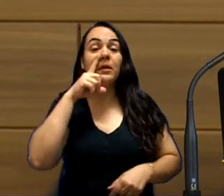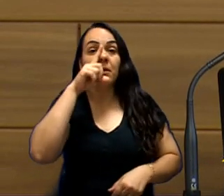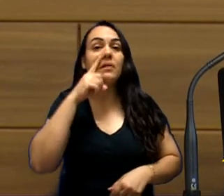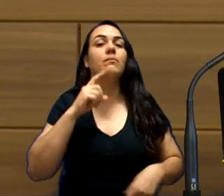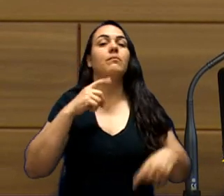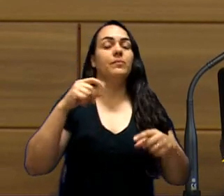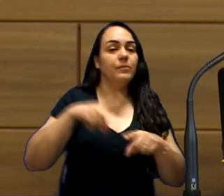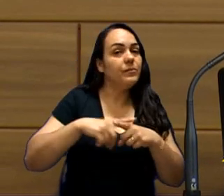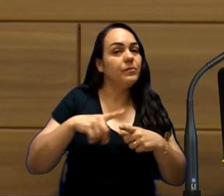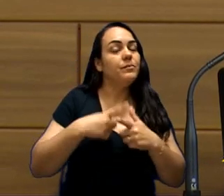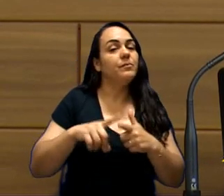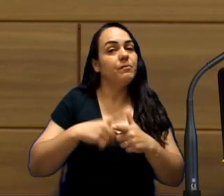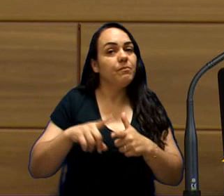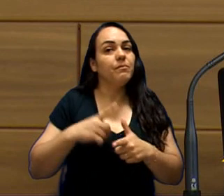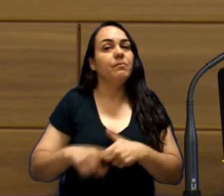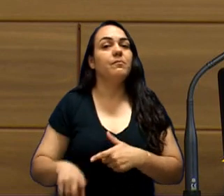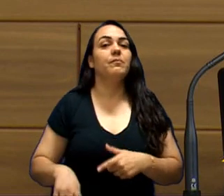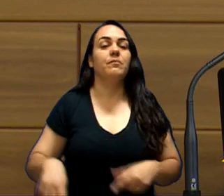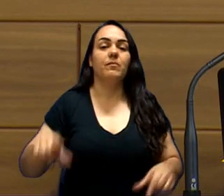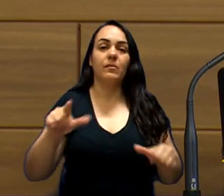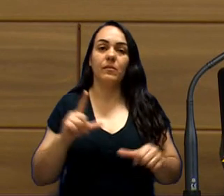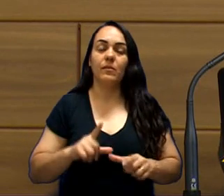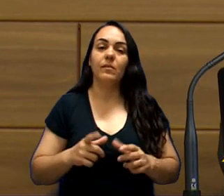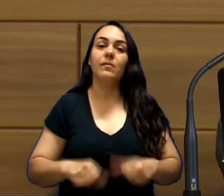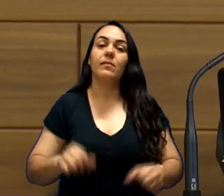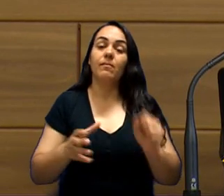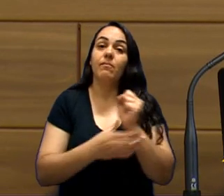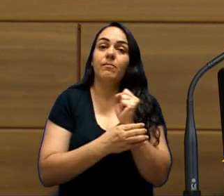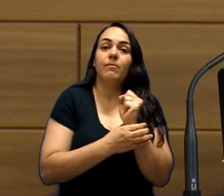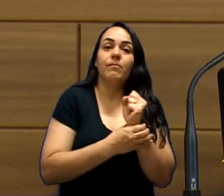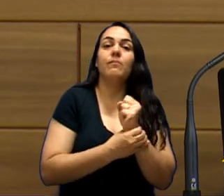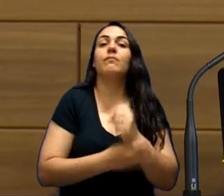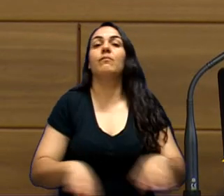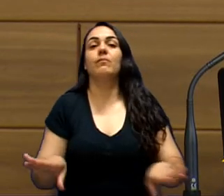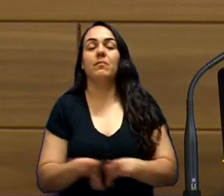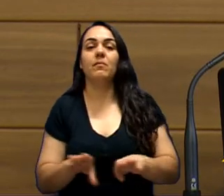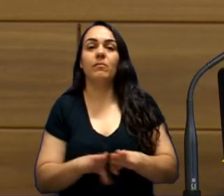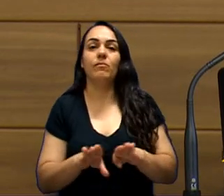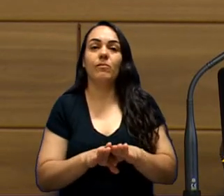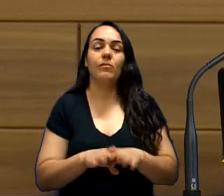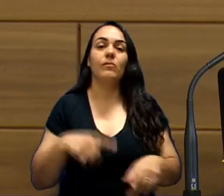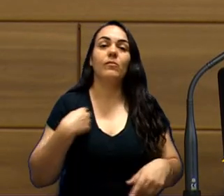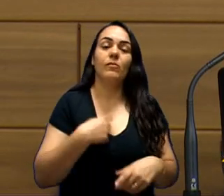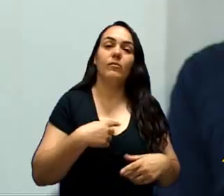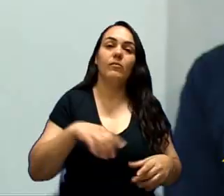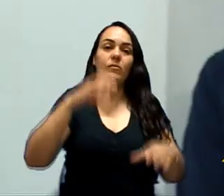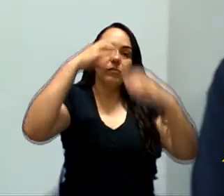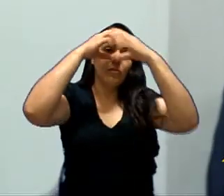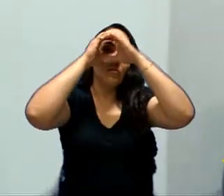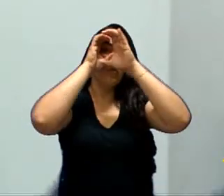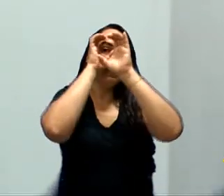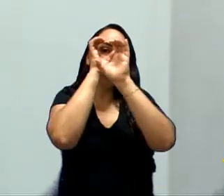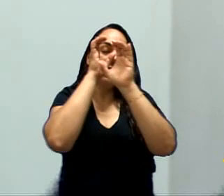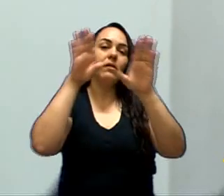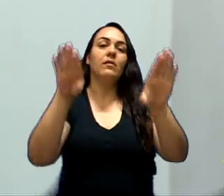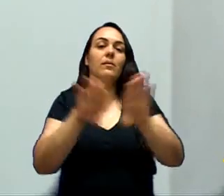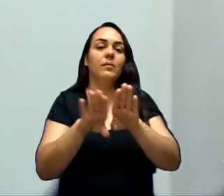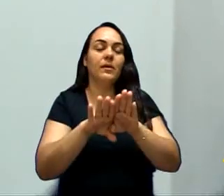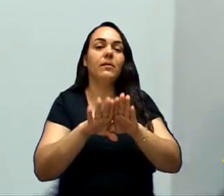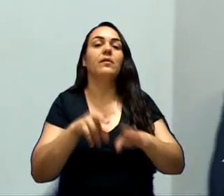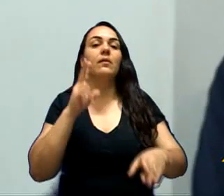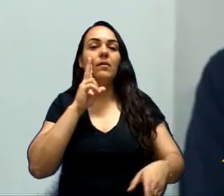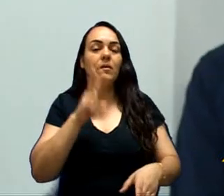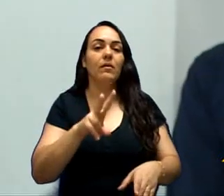É questão de segurança também. É questão de segurança. O nosso estacionamento tem câmera, tem cancela. O reforço, pois